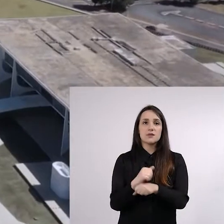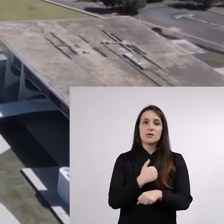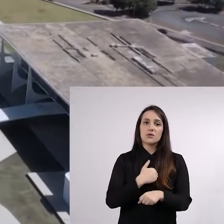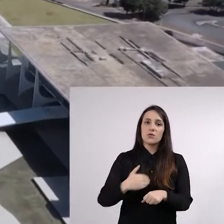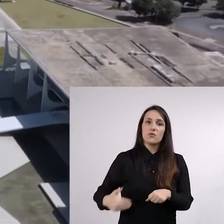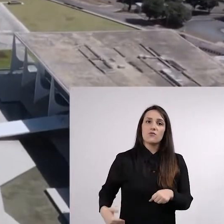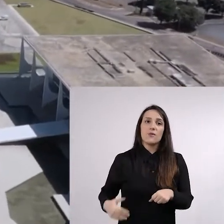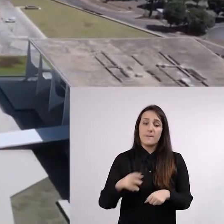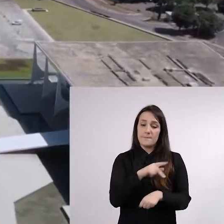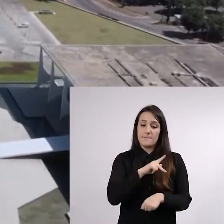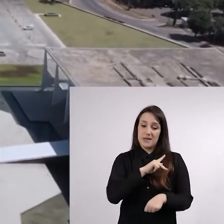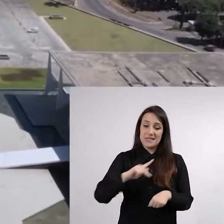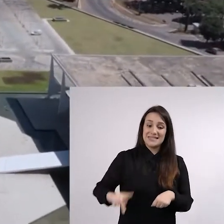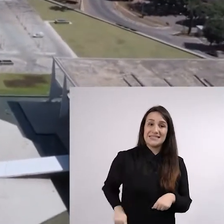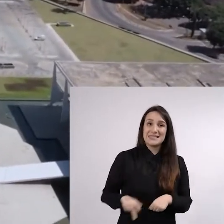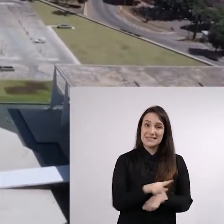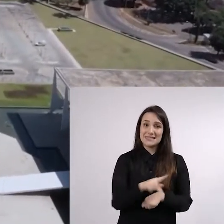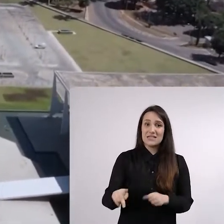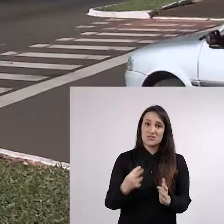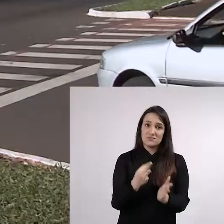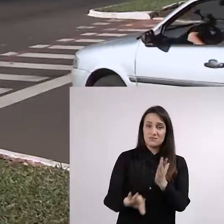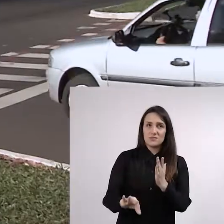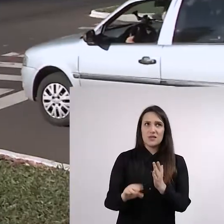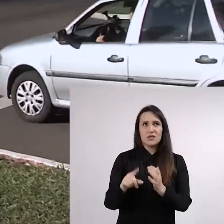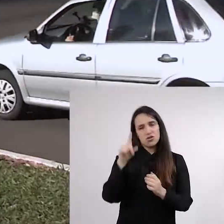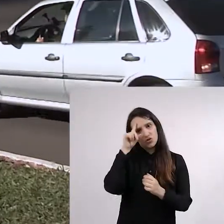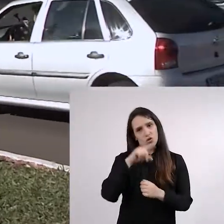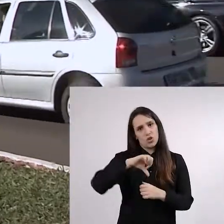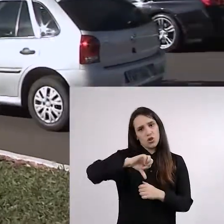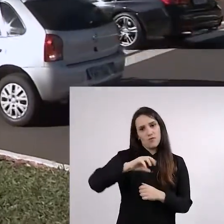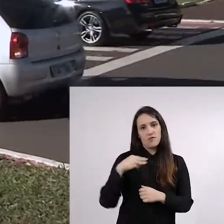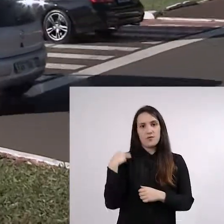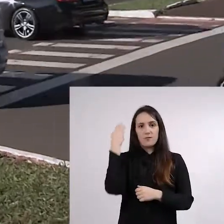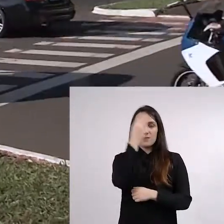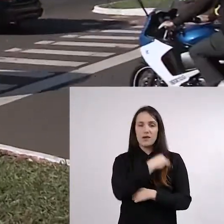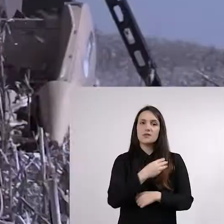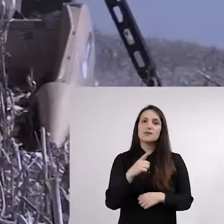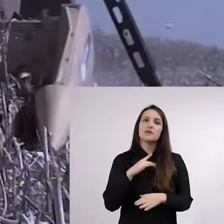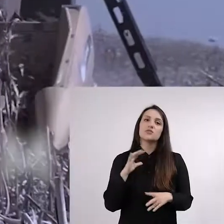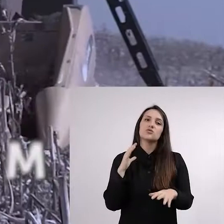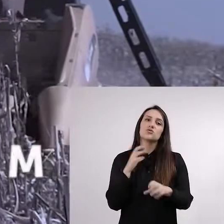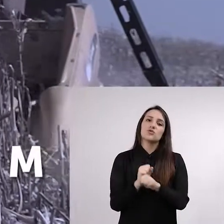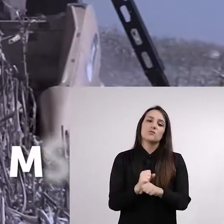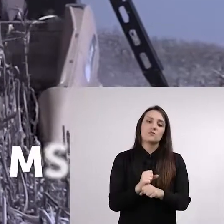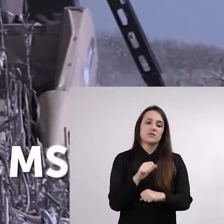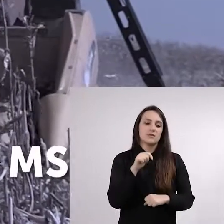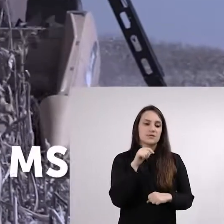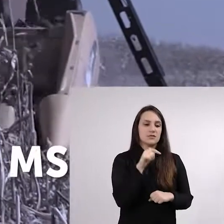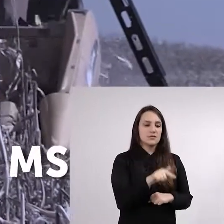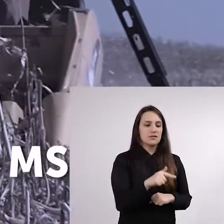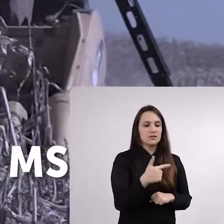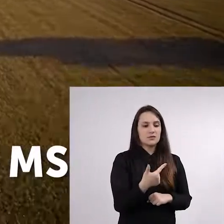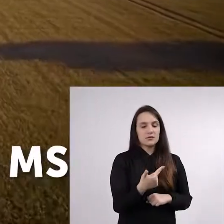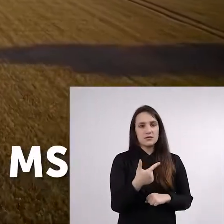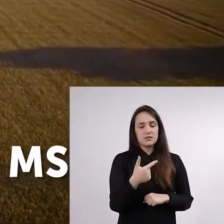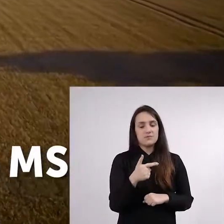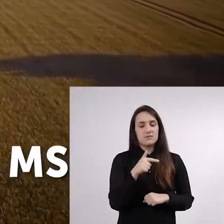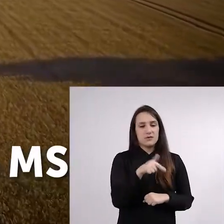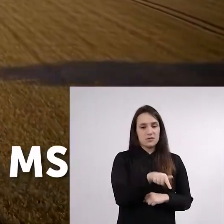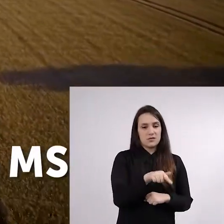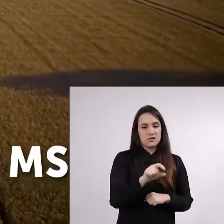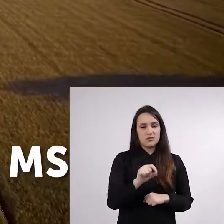da República desde o dia 9 de maio. Do total de verbas federais, cerca de 702 milhões devem